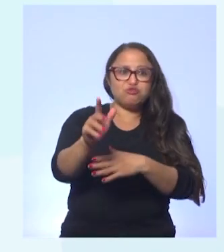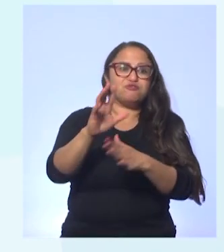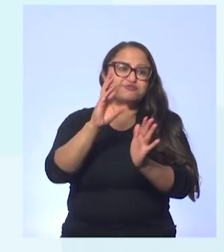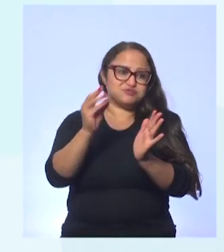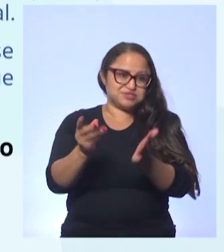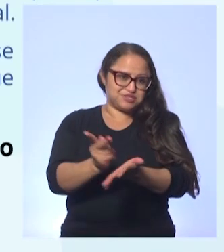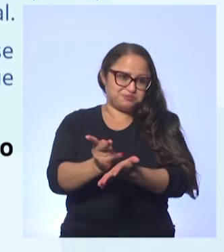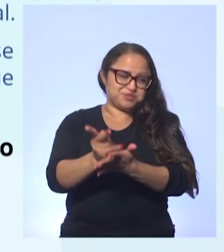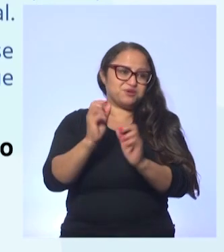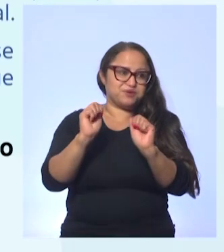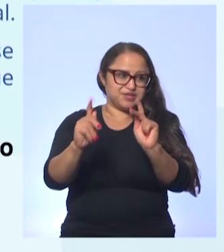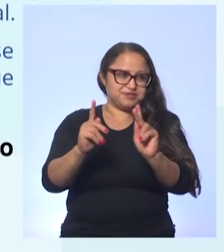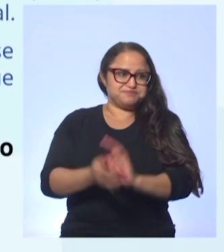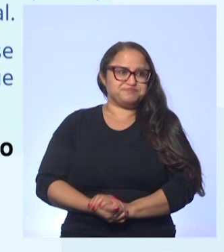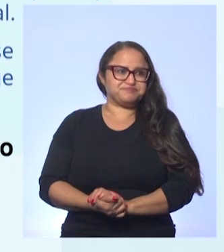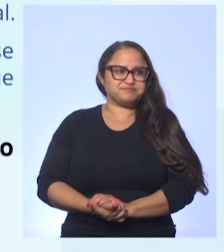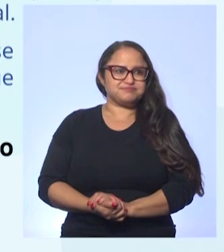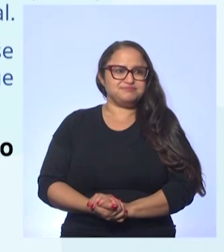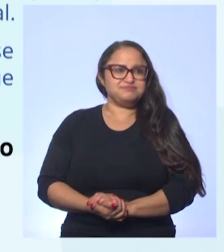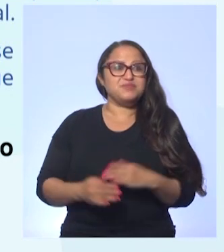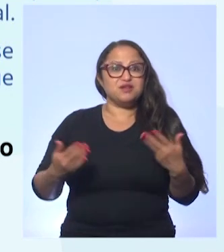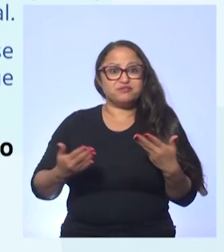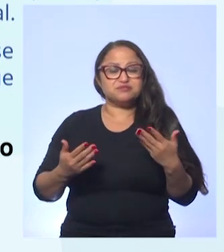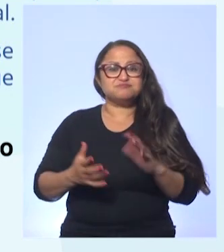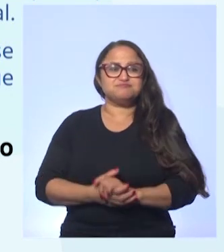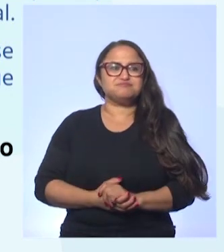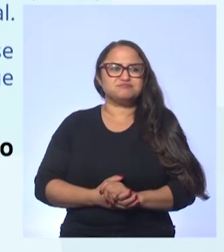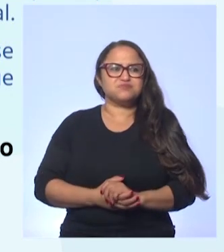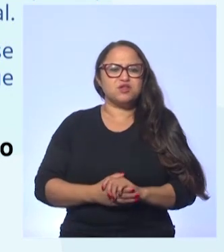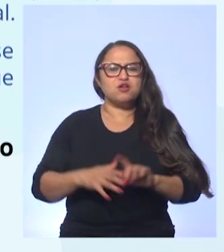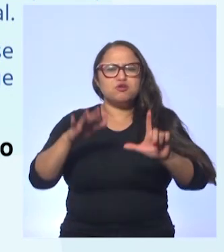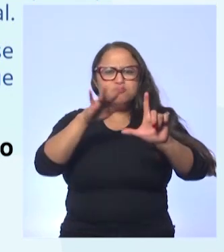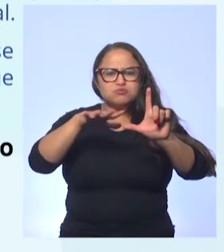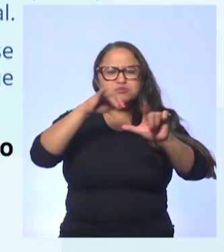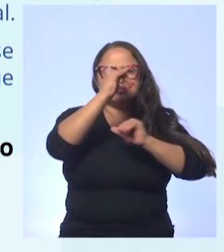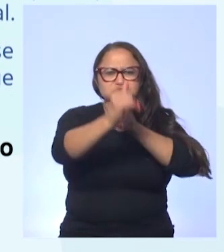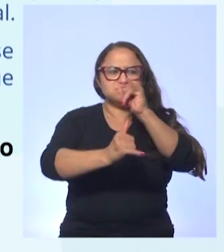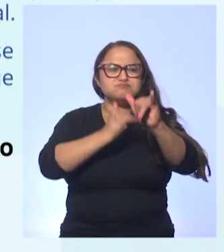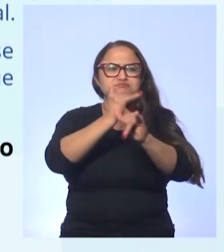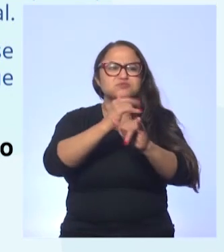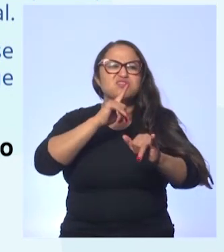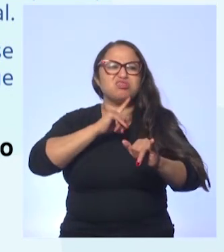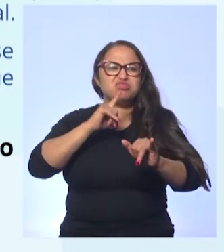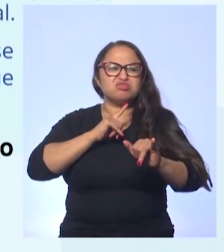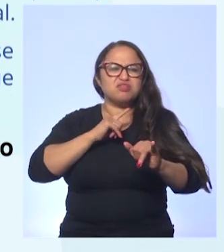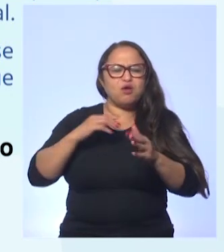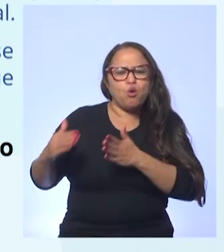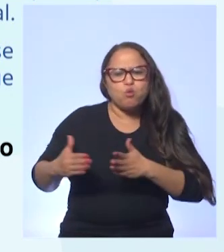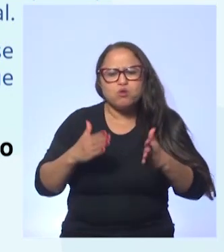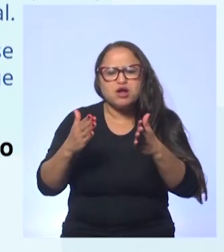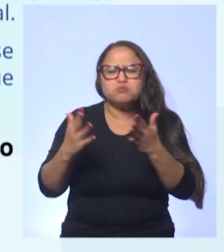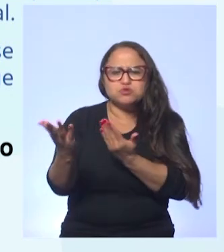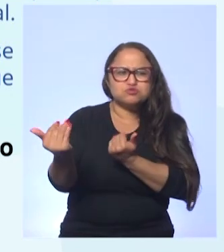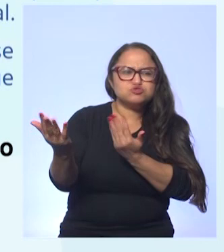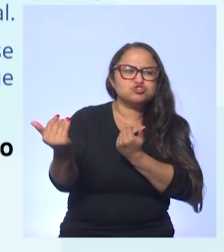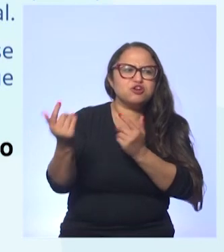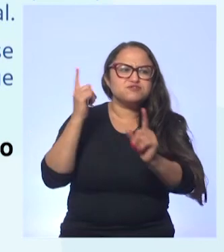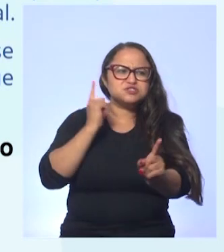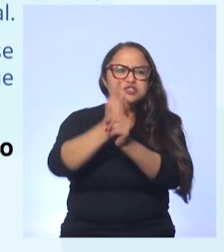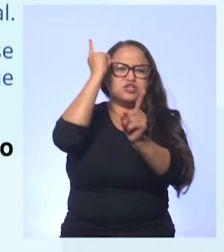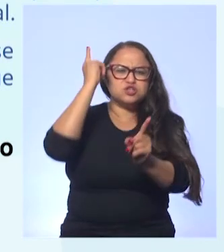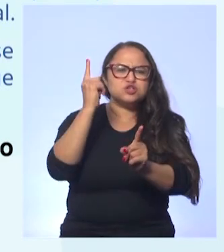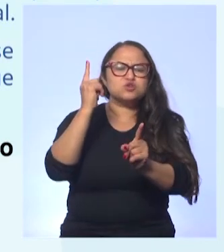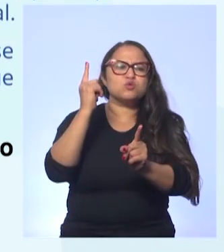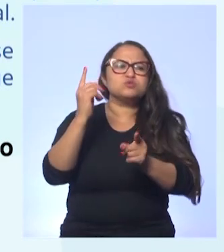tá certo? Agora, vamos para a próxima. O ambiente virtual torna-se um caminho para que os adolescentes encontrem